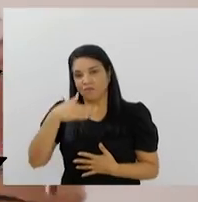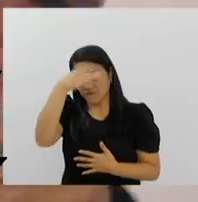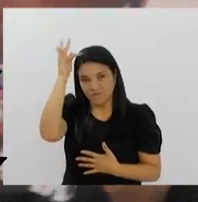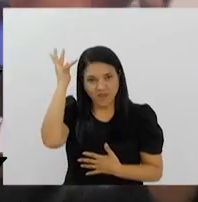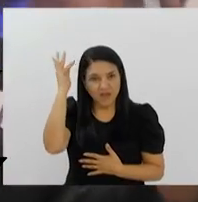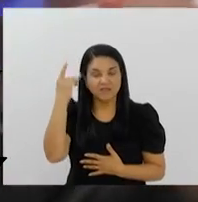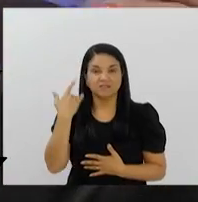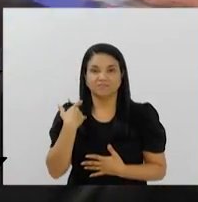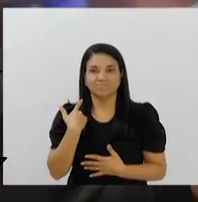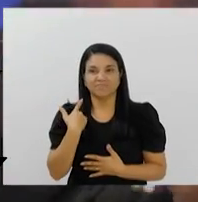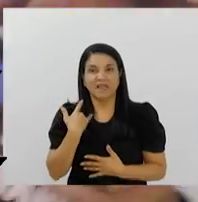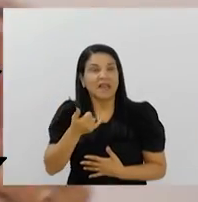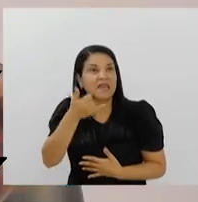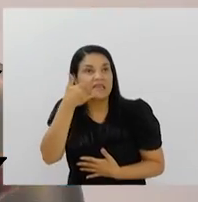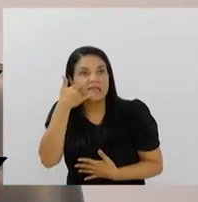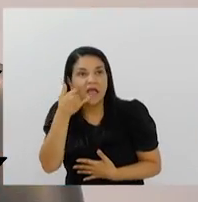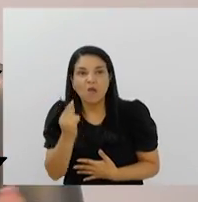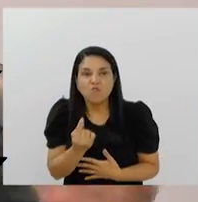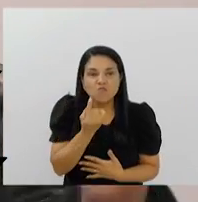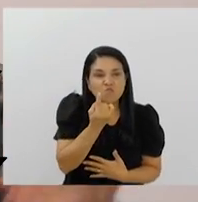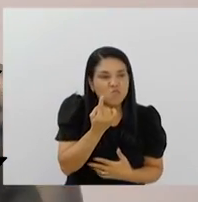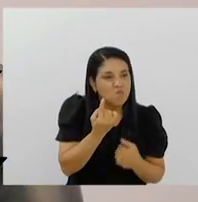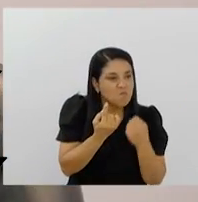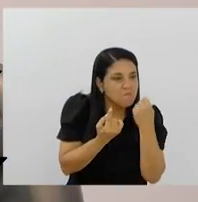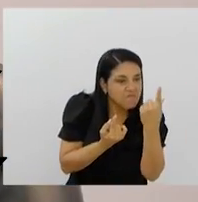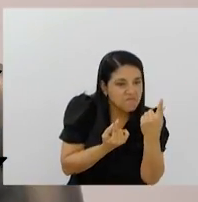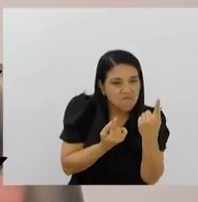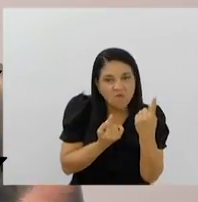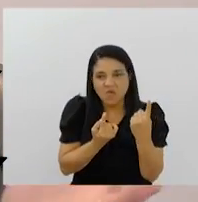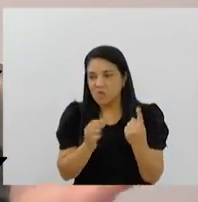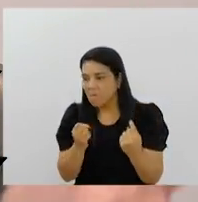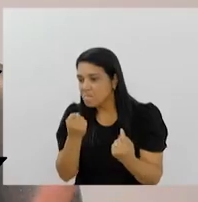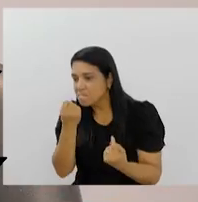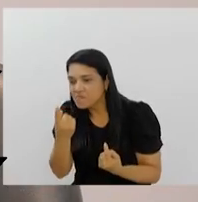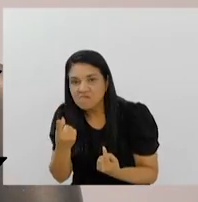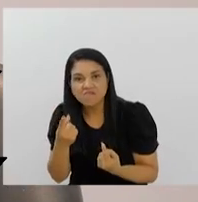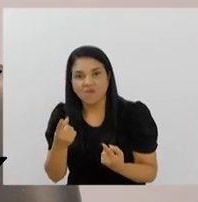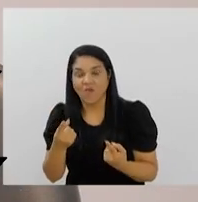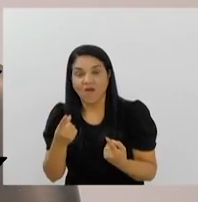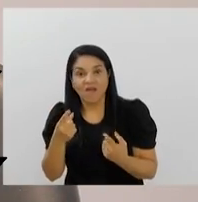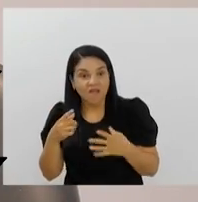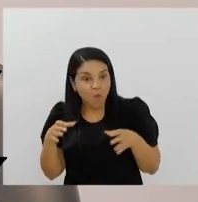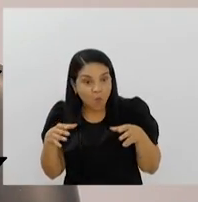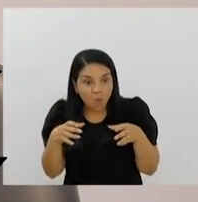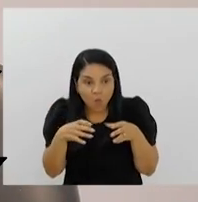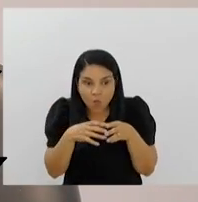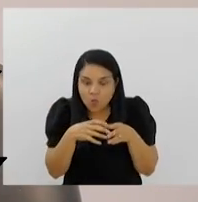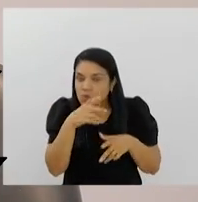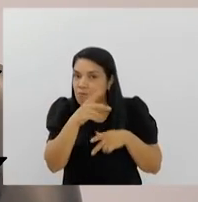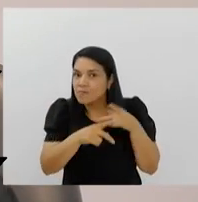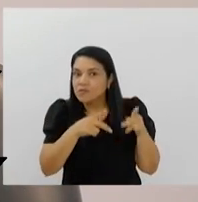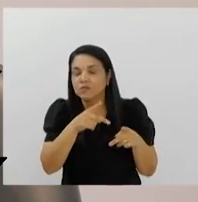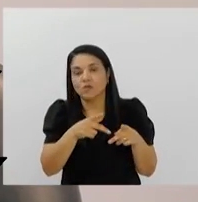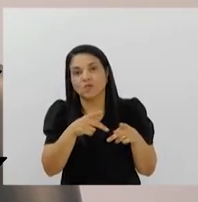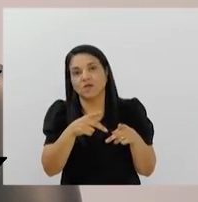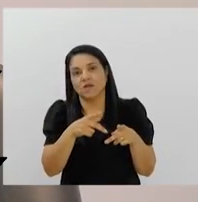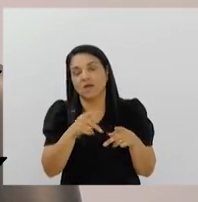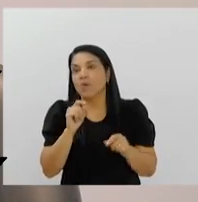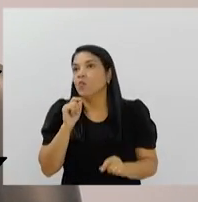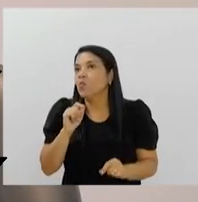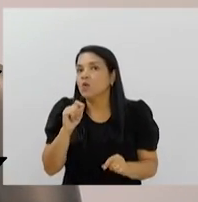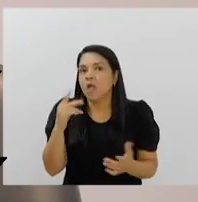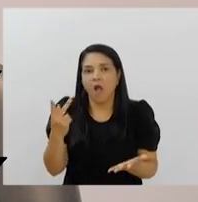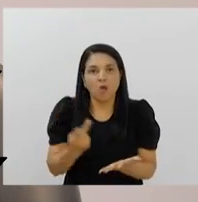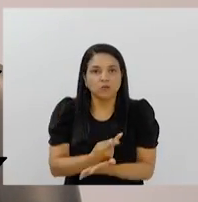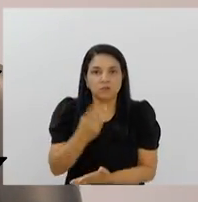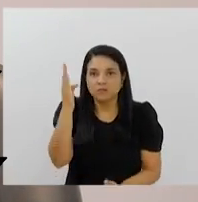a gente ligar e resolver um ou outro porque é é é uma nuvem de pessoas gente que país é